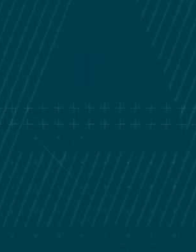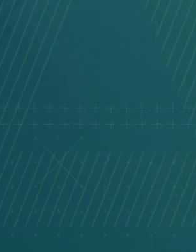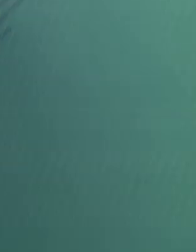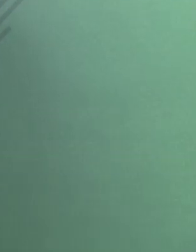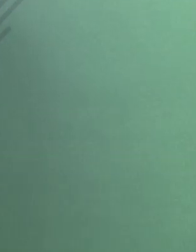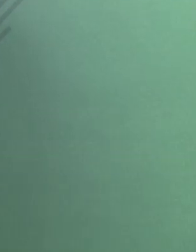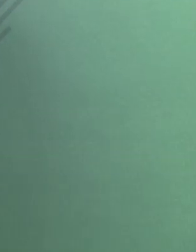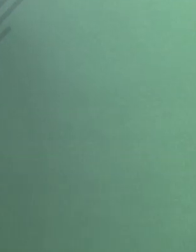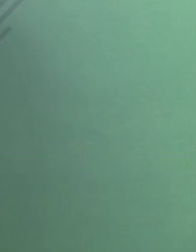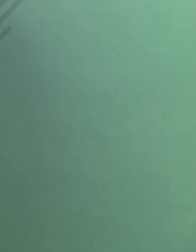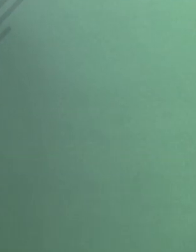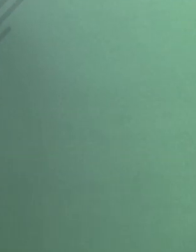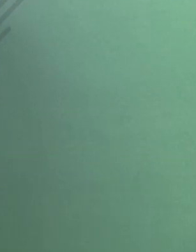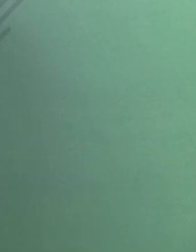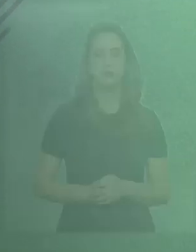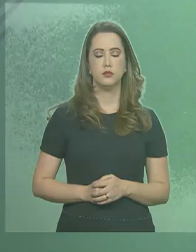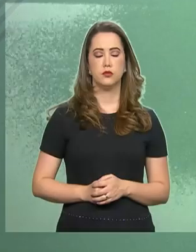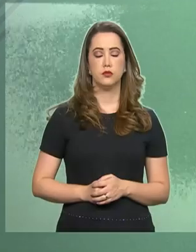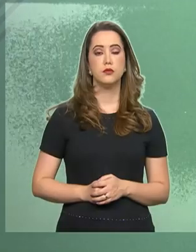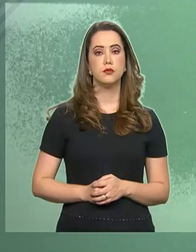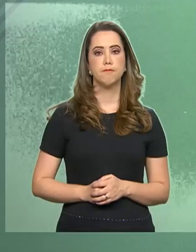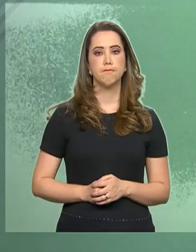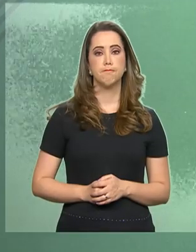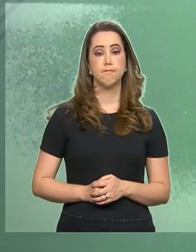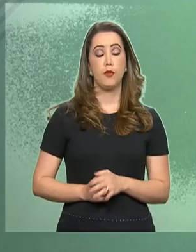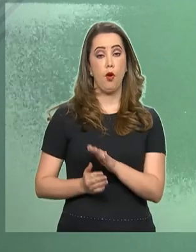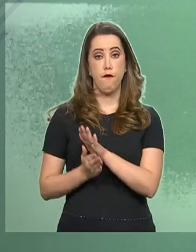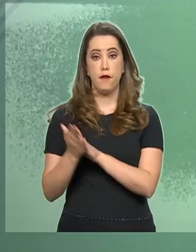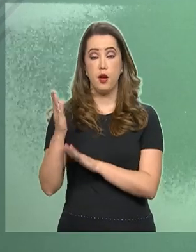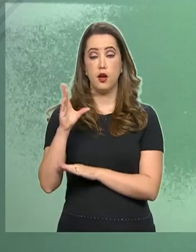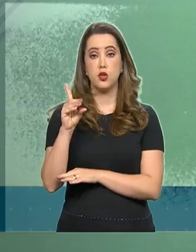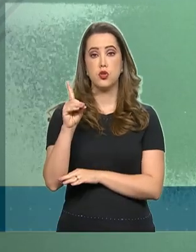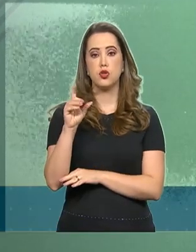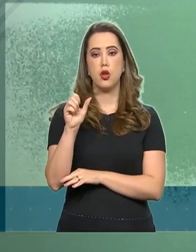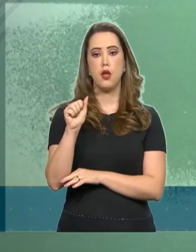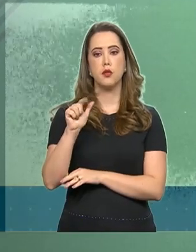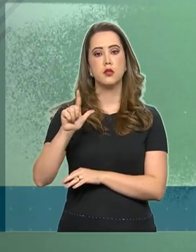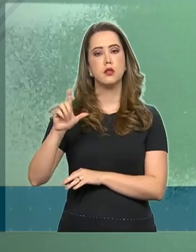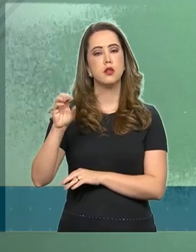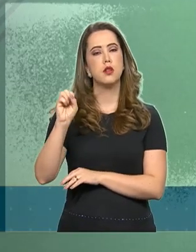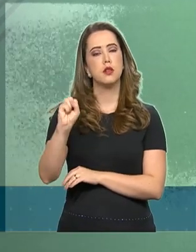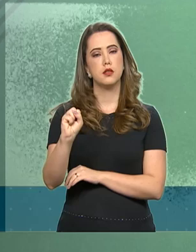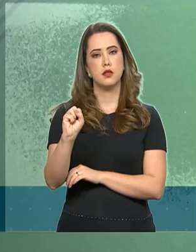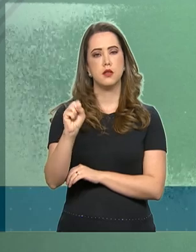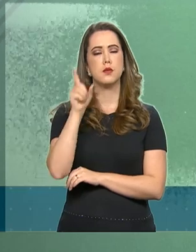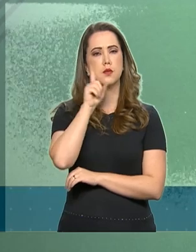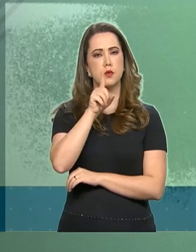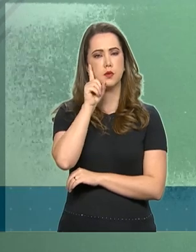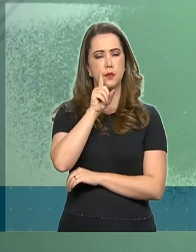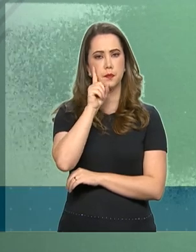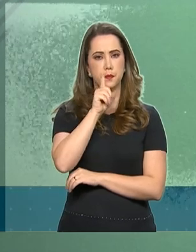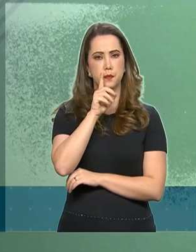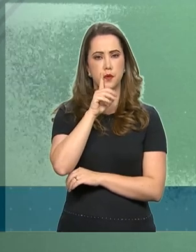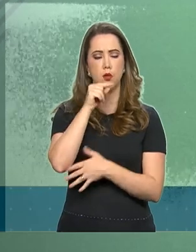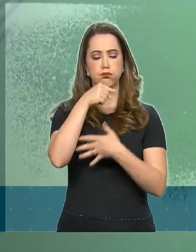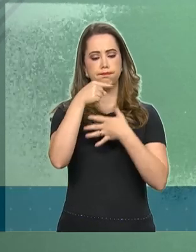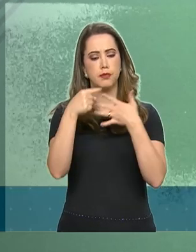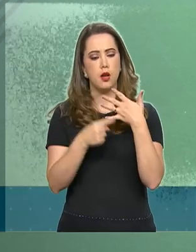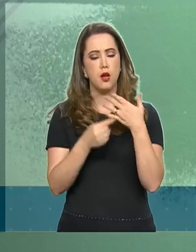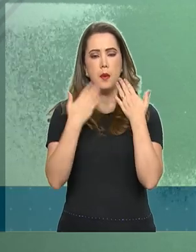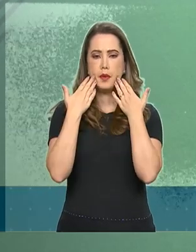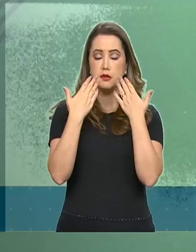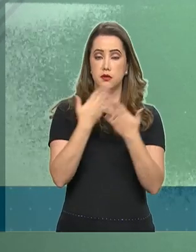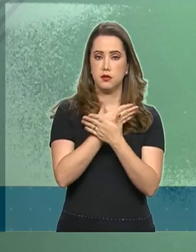viagem a dallas estados unidos então alguns complementos em relação aquilo que eu já passei pra